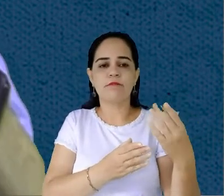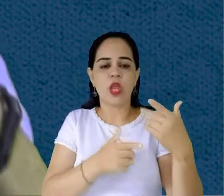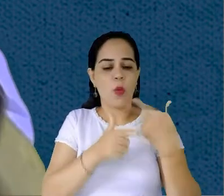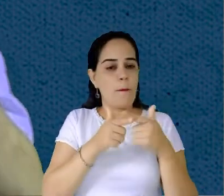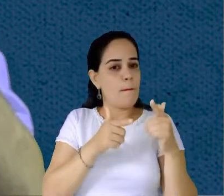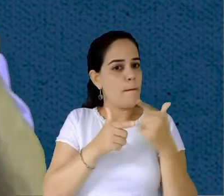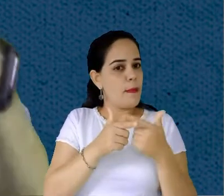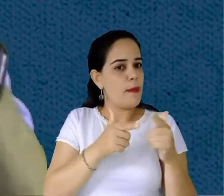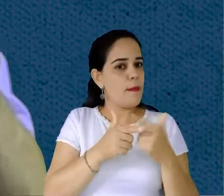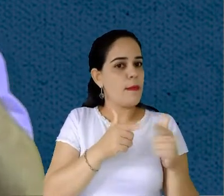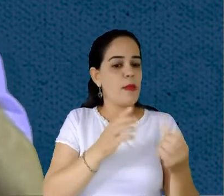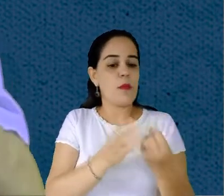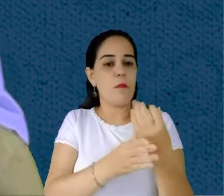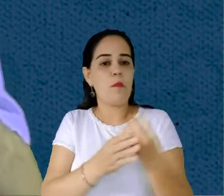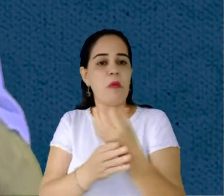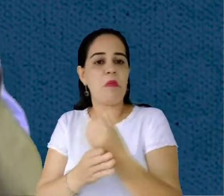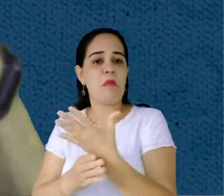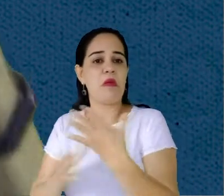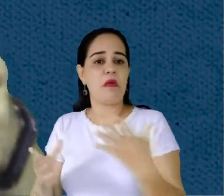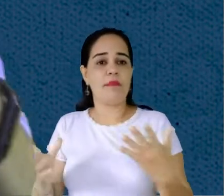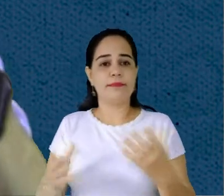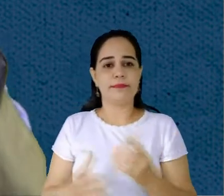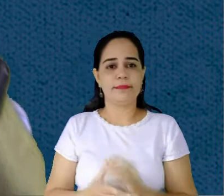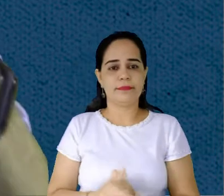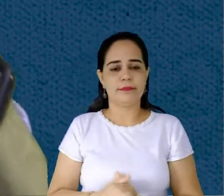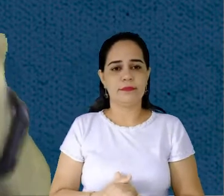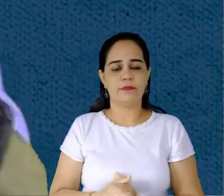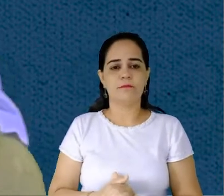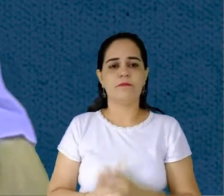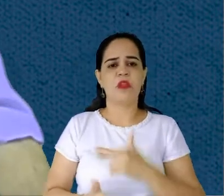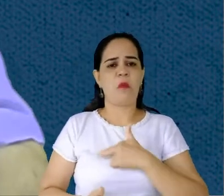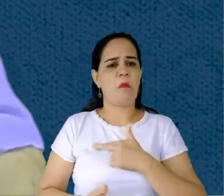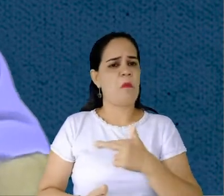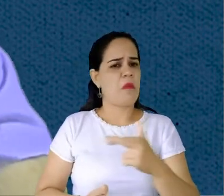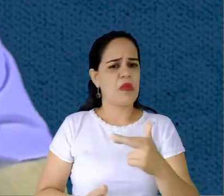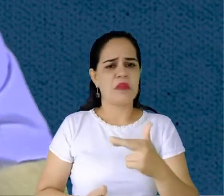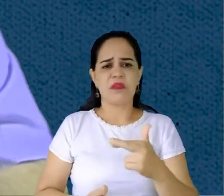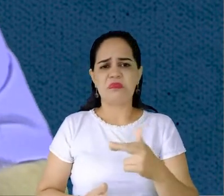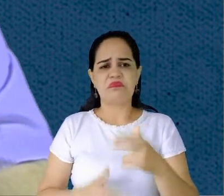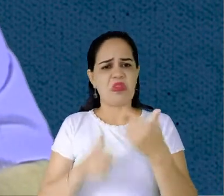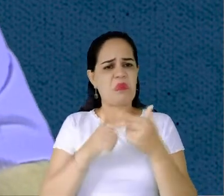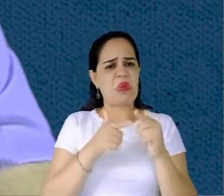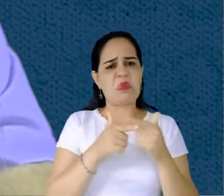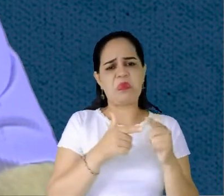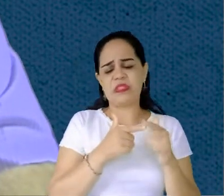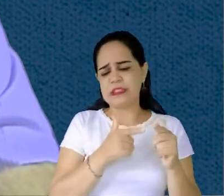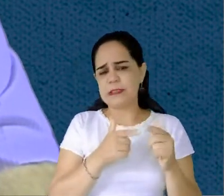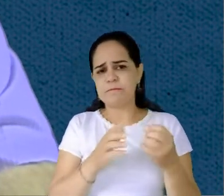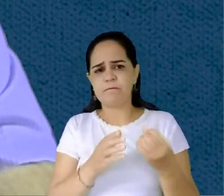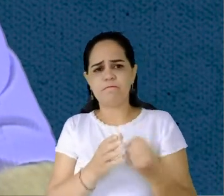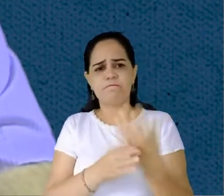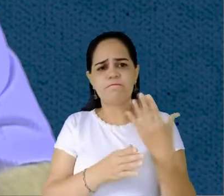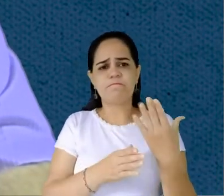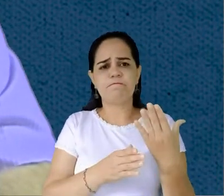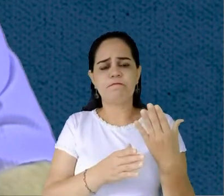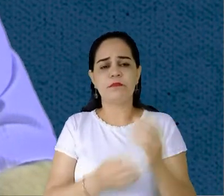encontrar soluções novas ante problemas novos que vão surgindo. O problema do paganismo é